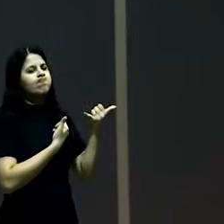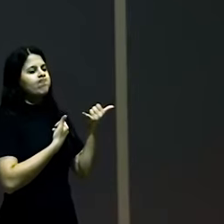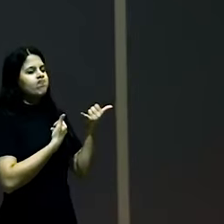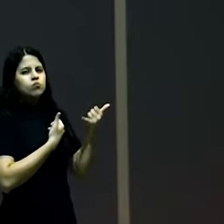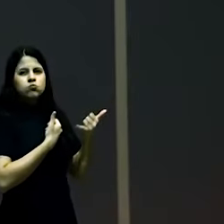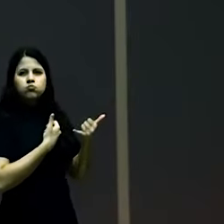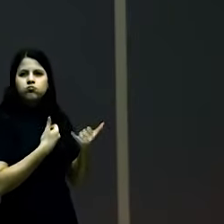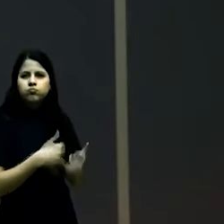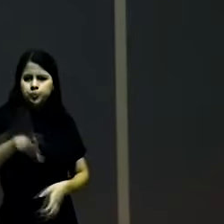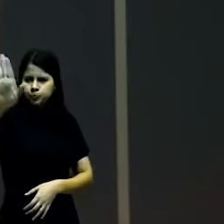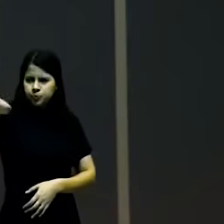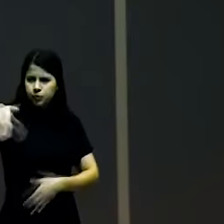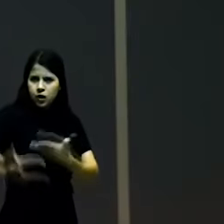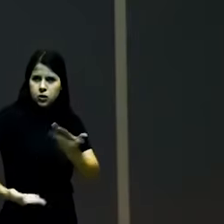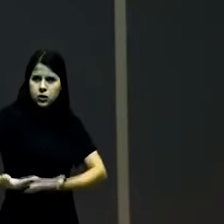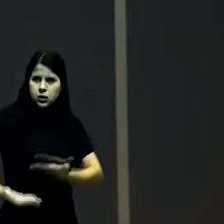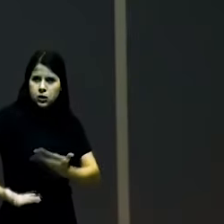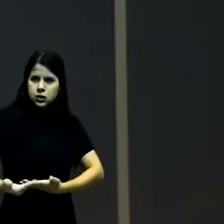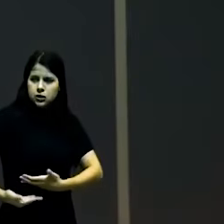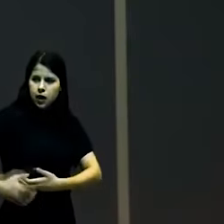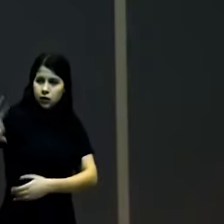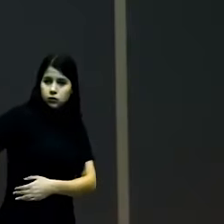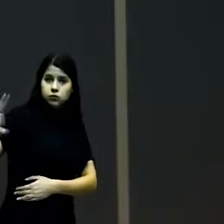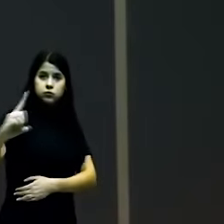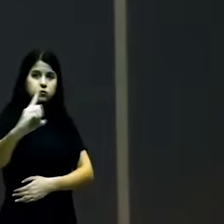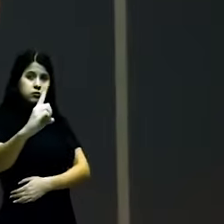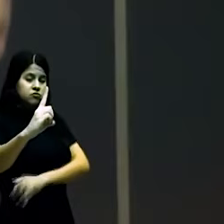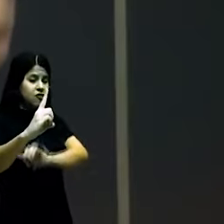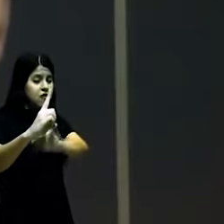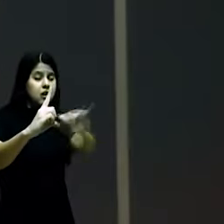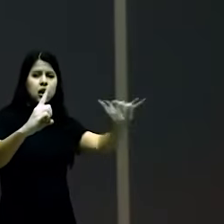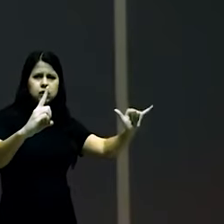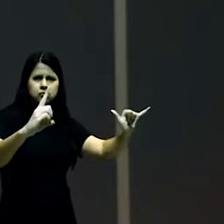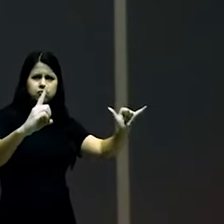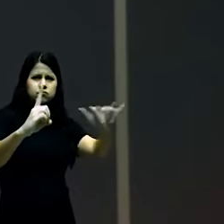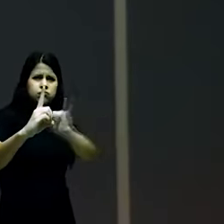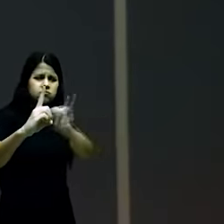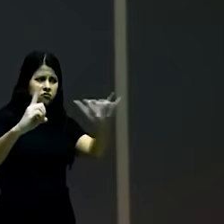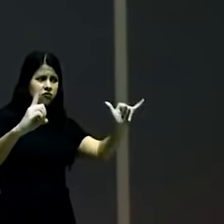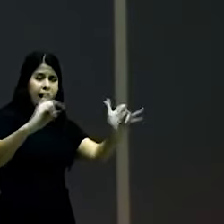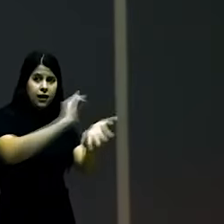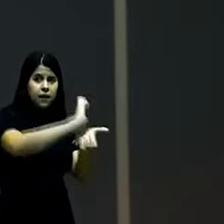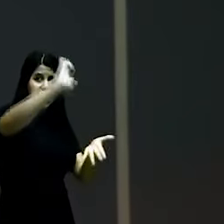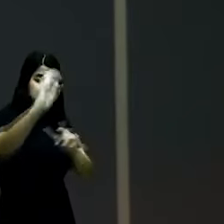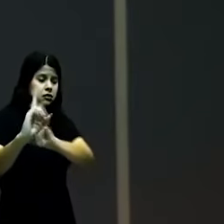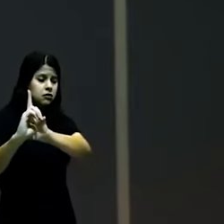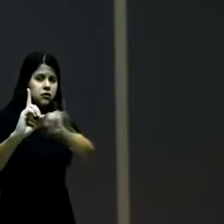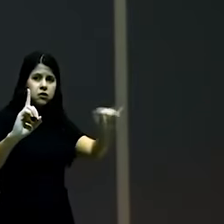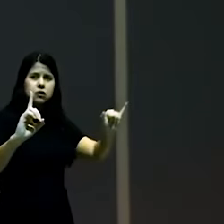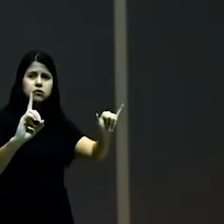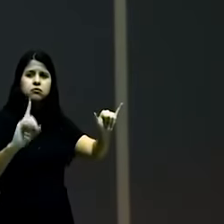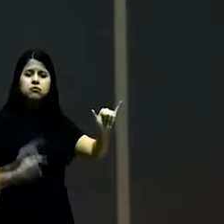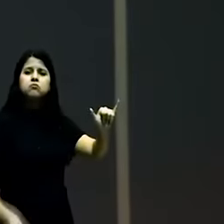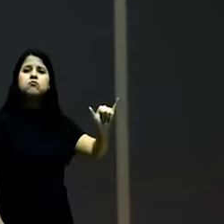Chama um mensageiro e manda a seguinte mensagem para Elias. É assim